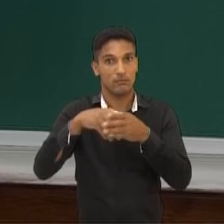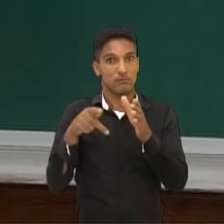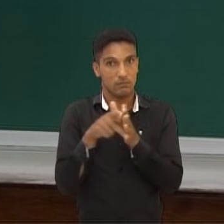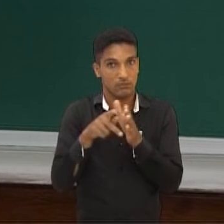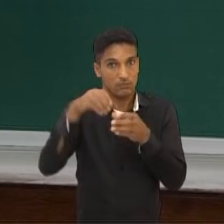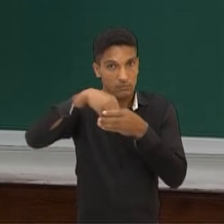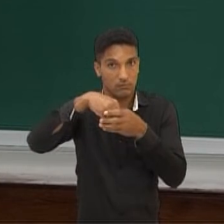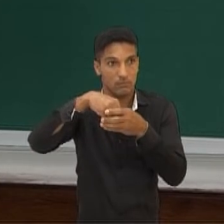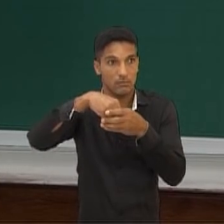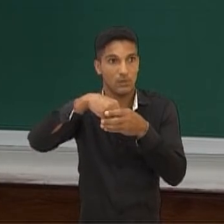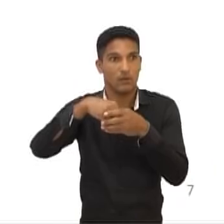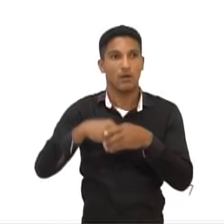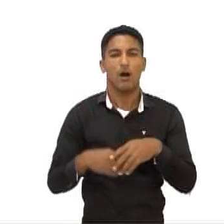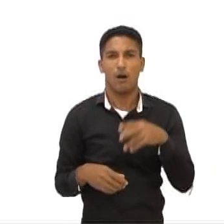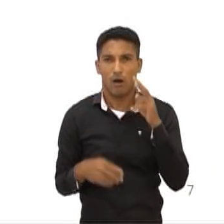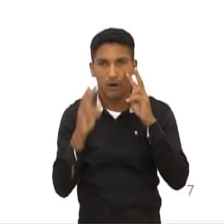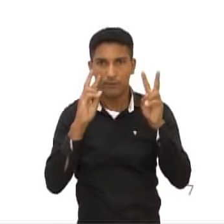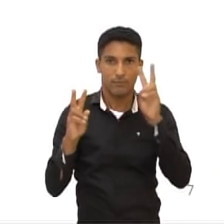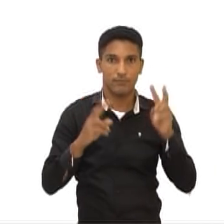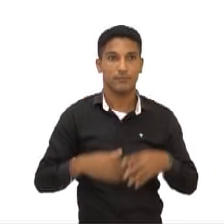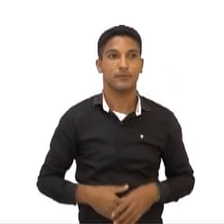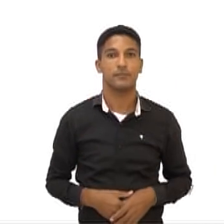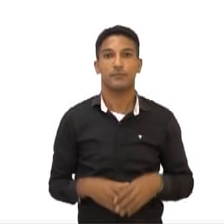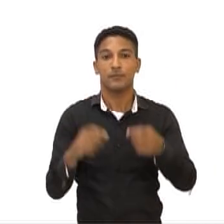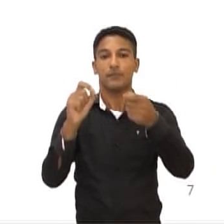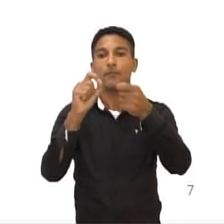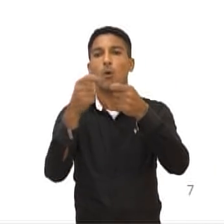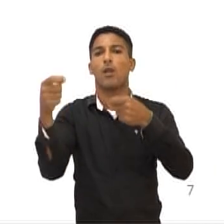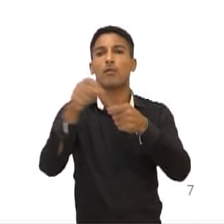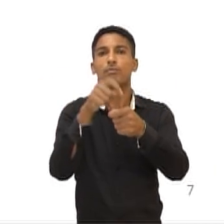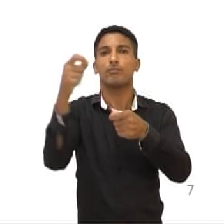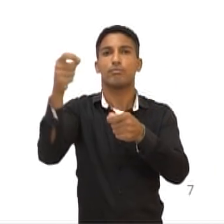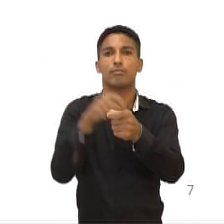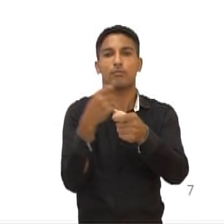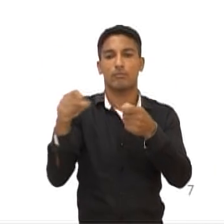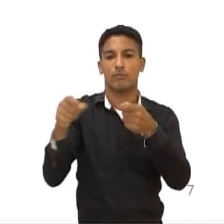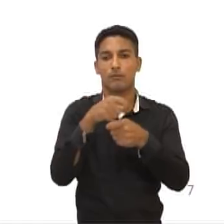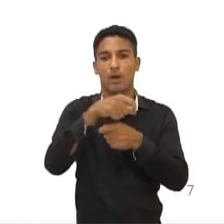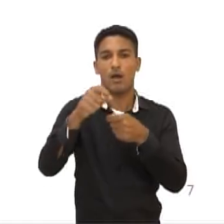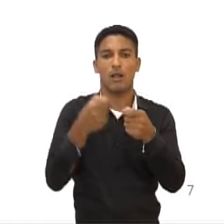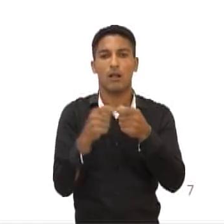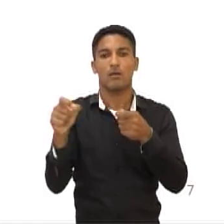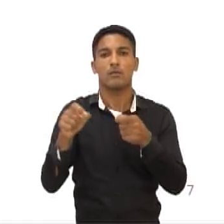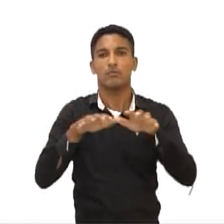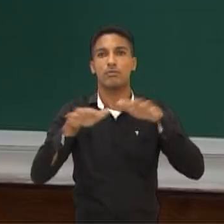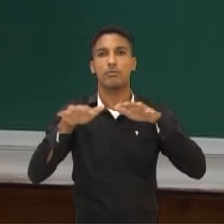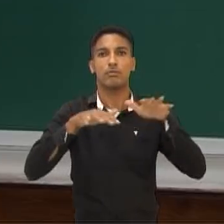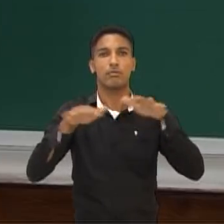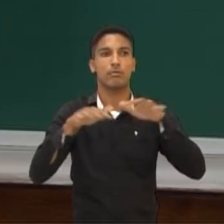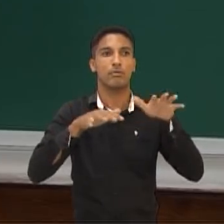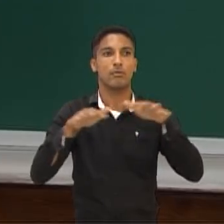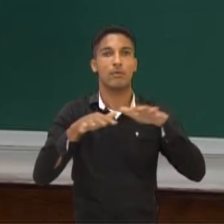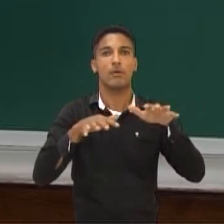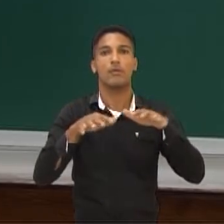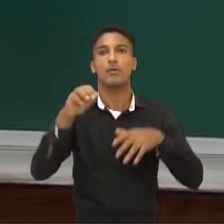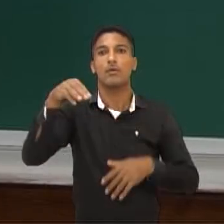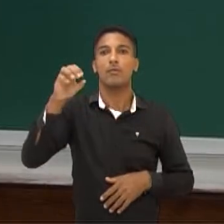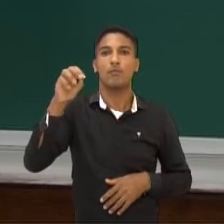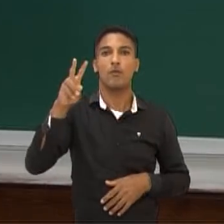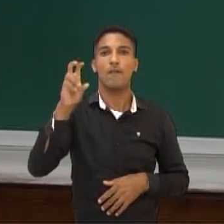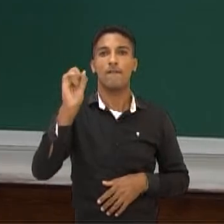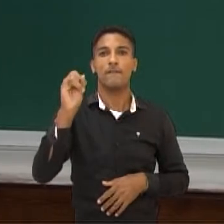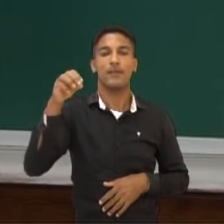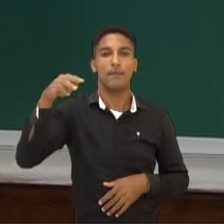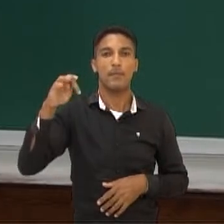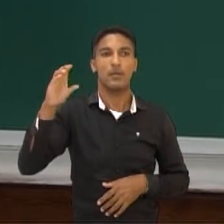como assim? Dá uma olhada aqui, ó. Essas moléculas, elas estão vibrando. Se elas estão vibrando, elas estão em movimento. E a